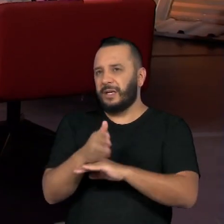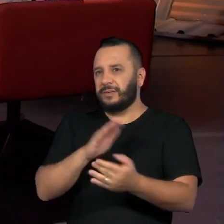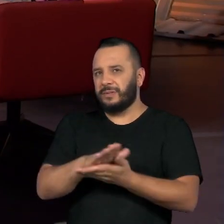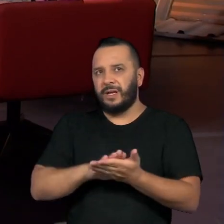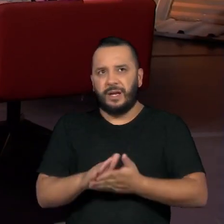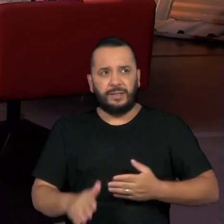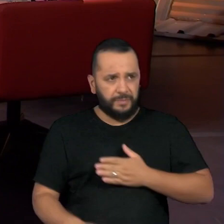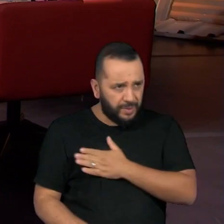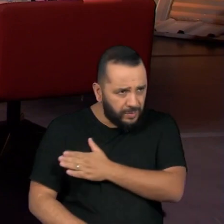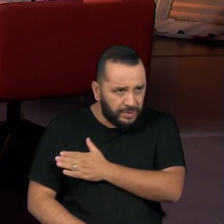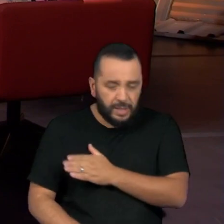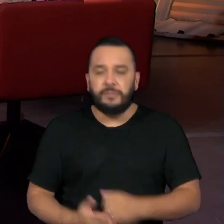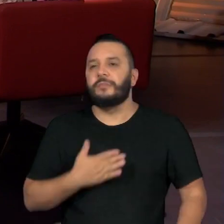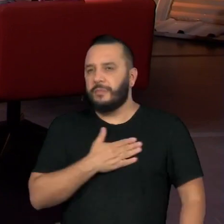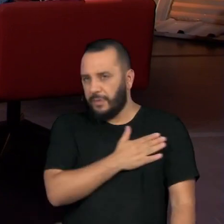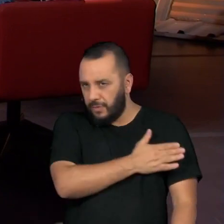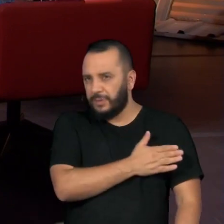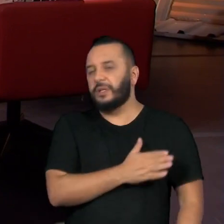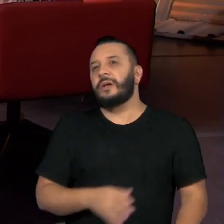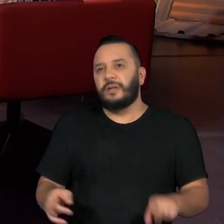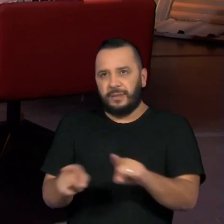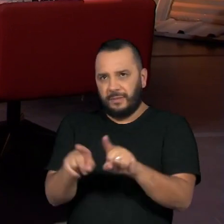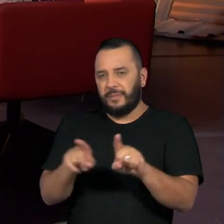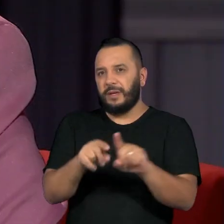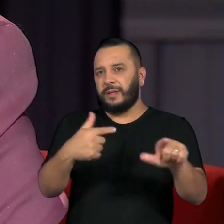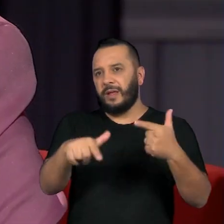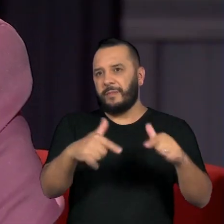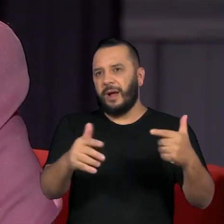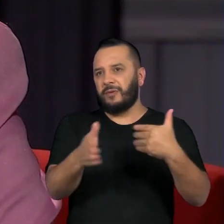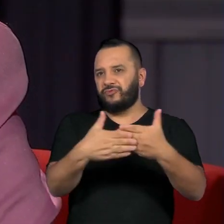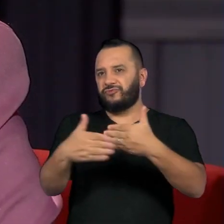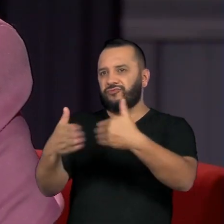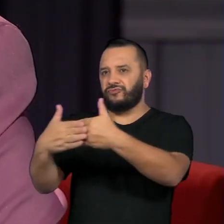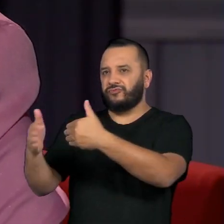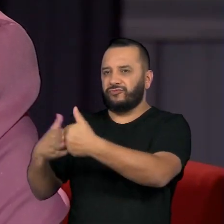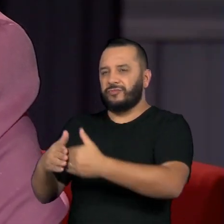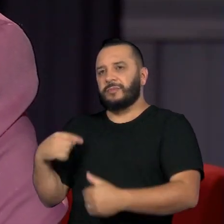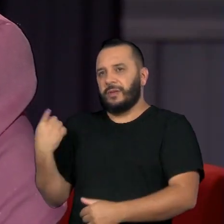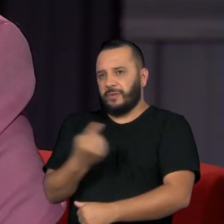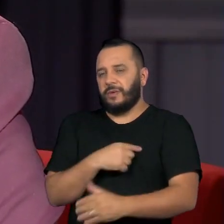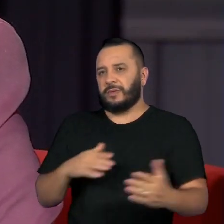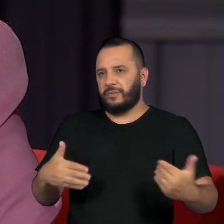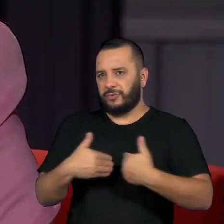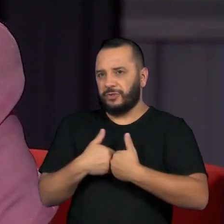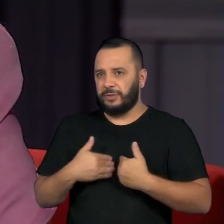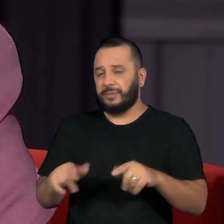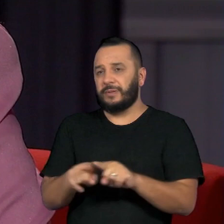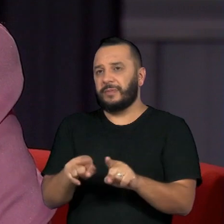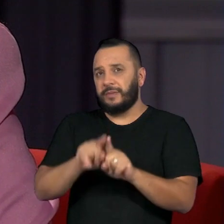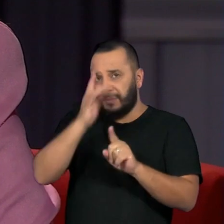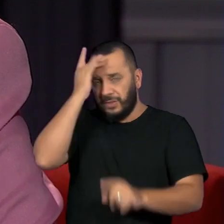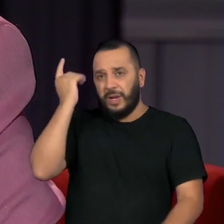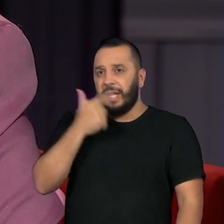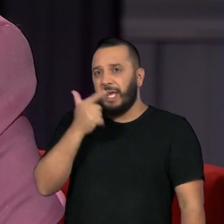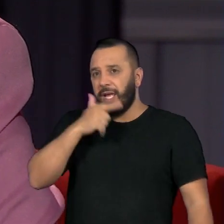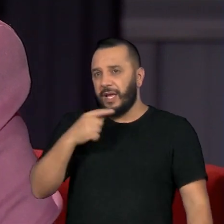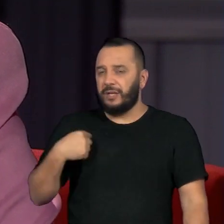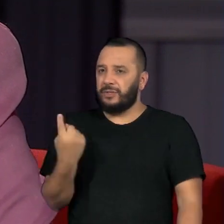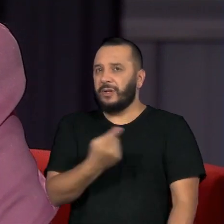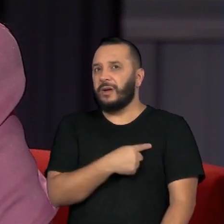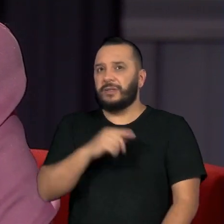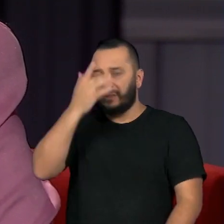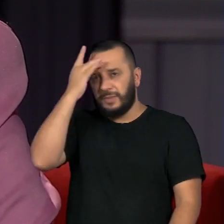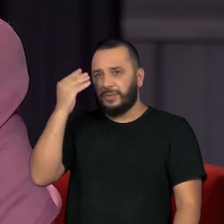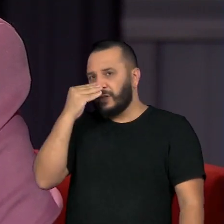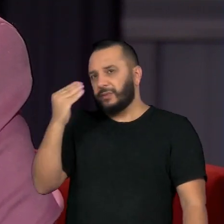preconceito De preconceito, de mercado de trabalho fechado para nós, de pessoas rirem da gente, das pessoas excluírem